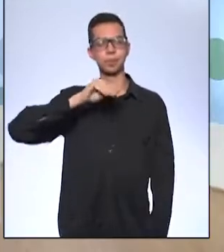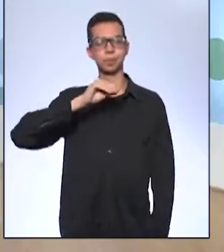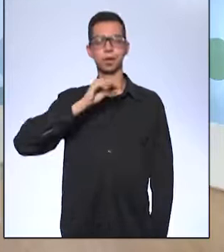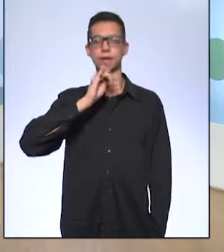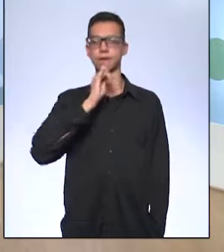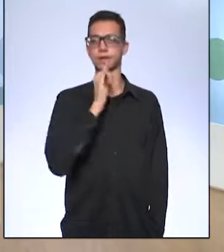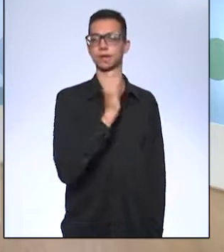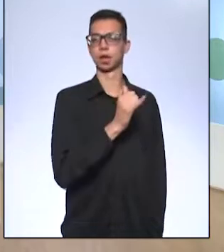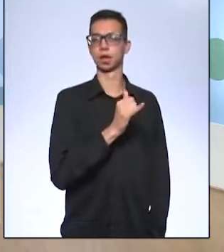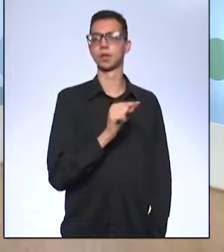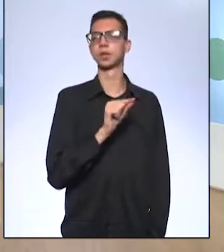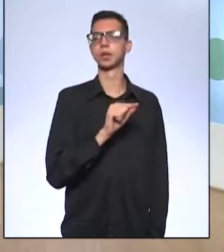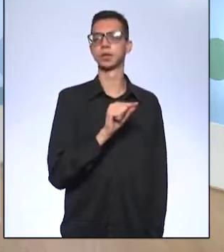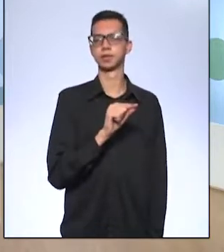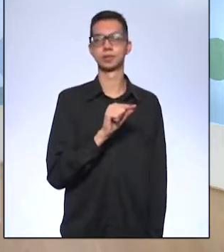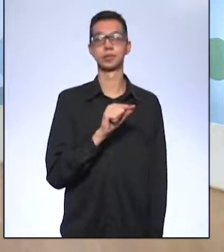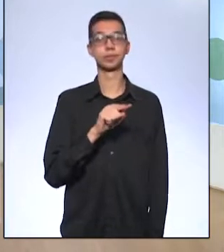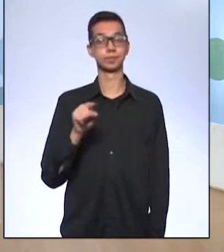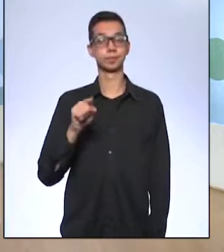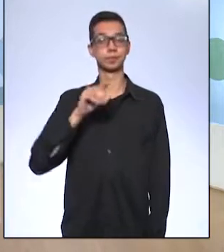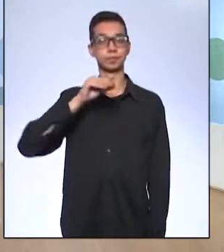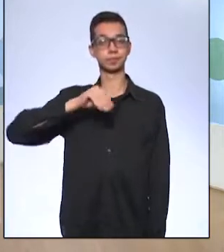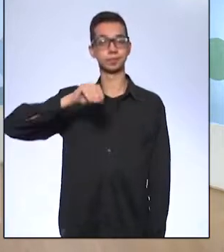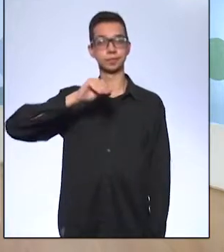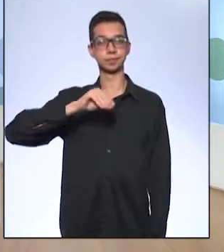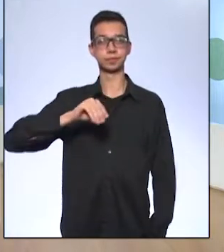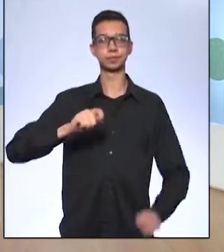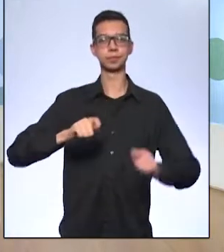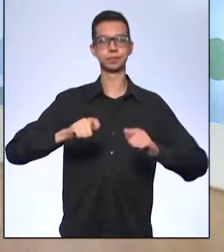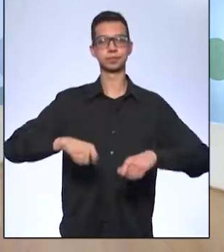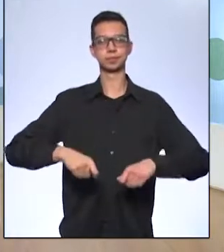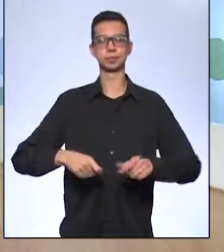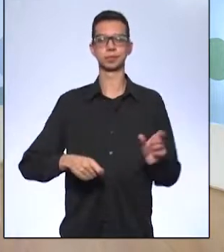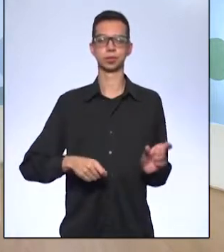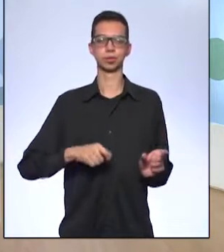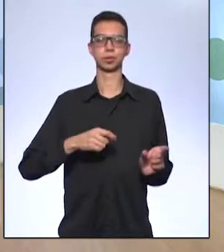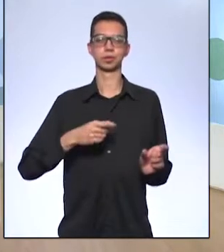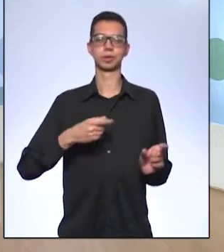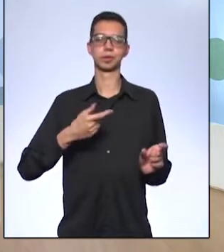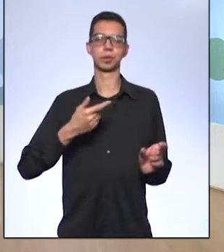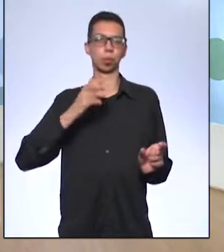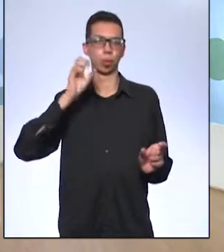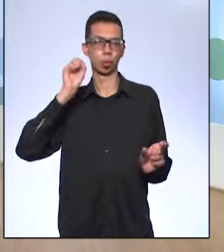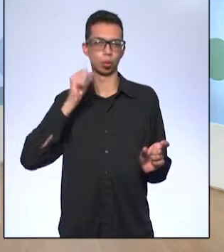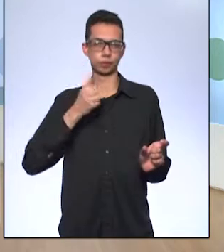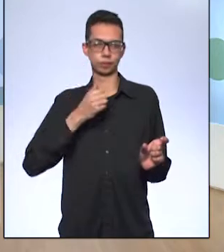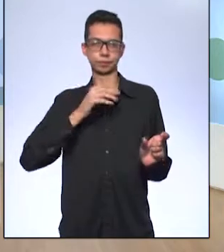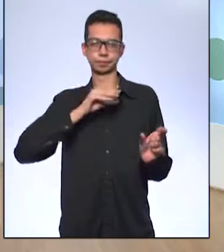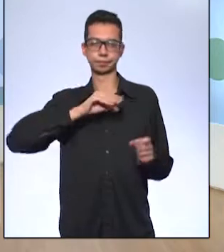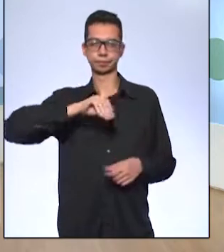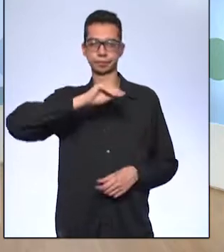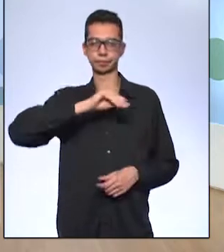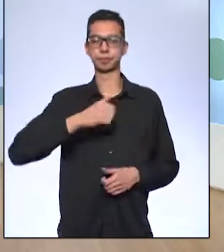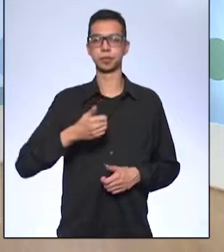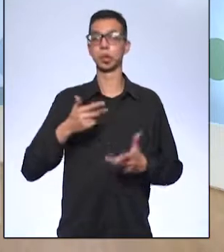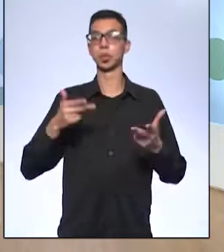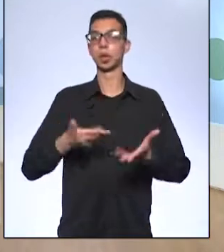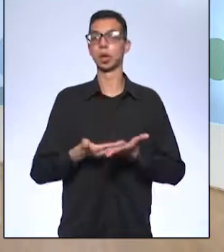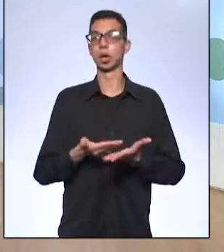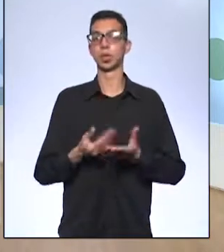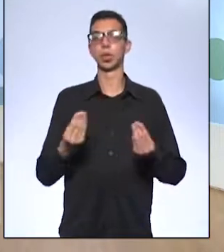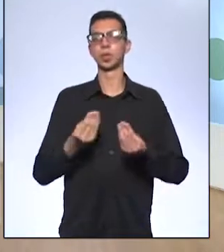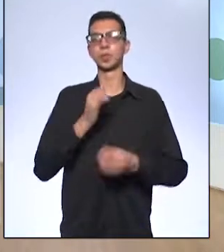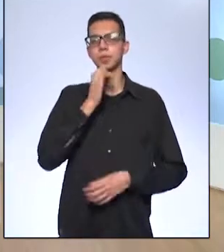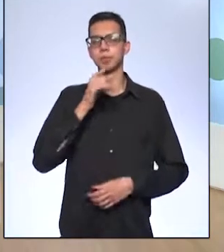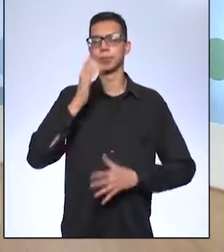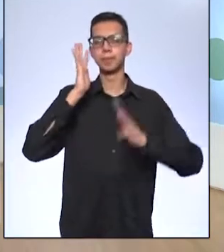adaptar a maneira com que você fala com o seu ouvinte, certo? A mesma coisa que a gente faz aqui na aula. Se a gente chegasse aqui que nem doidos falando inglês